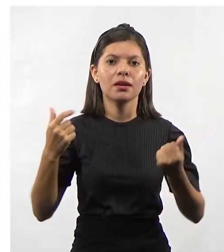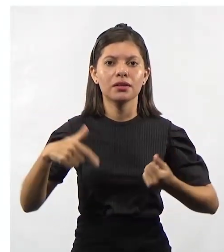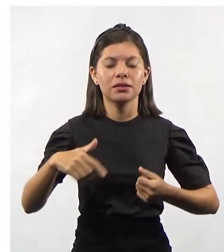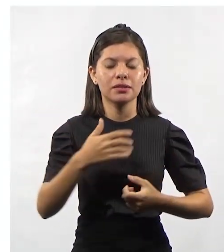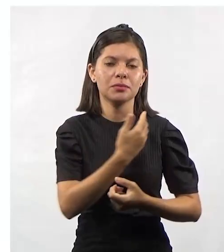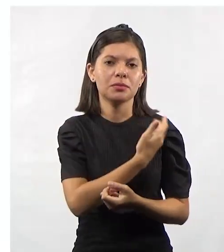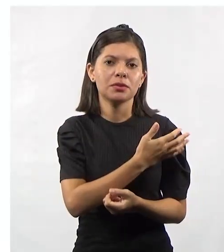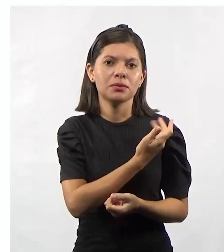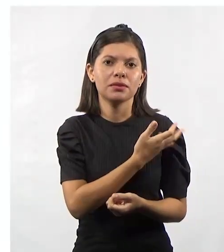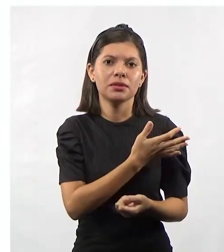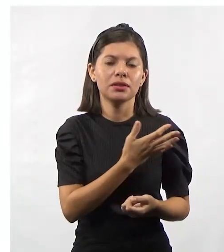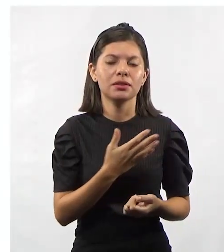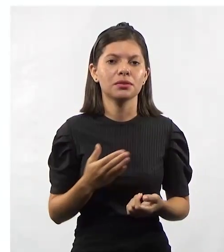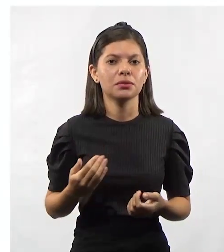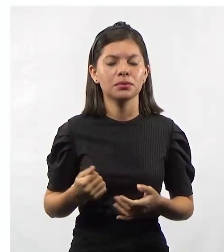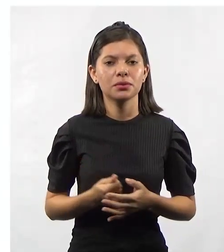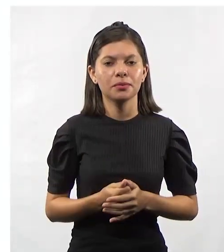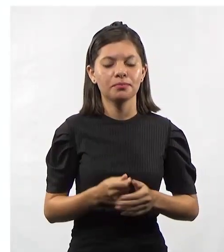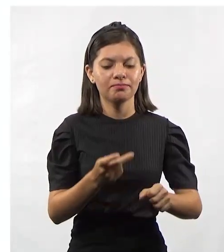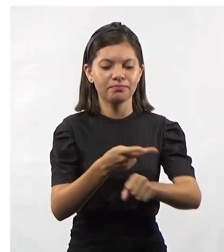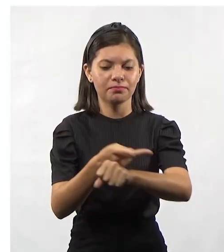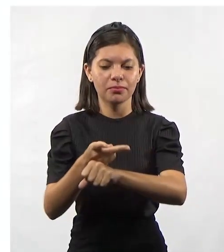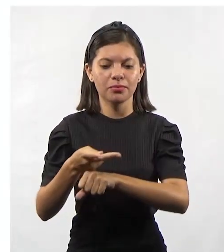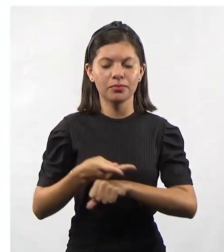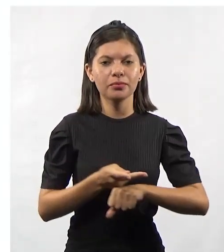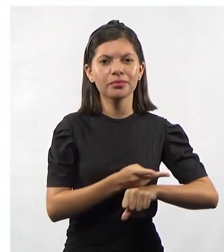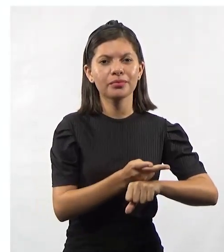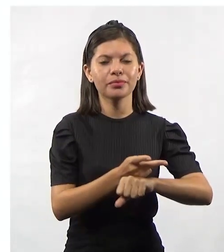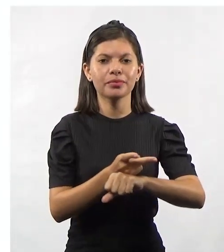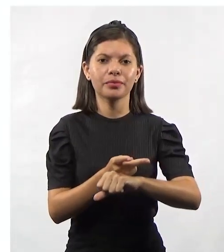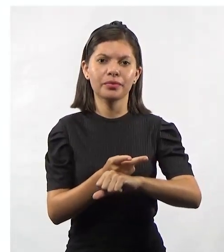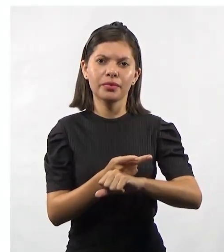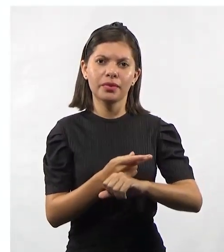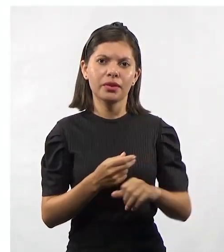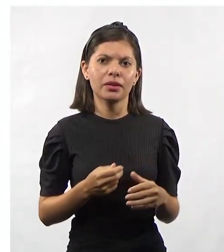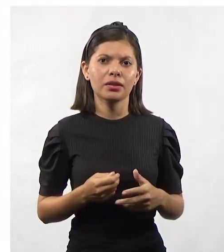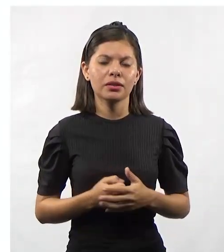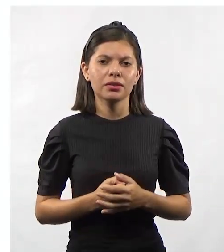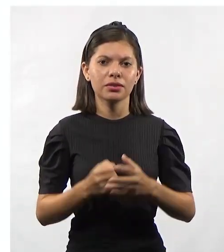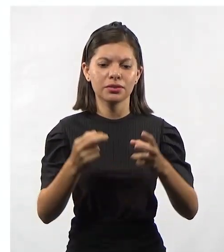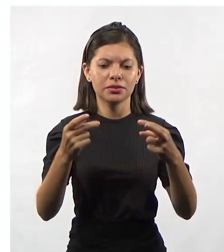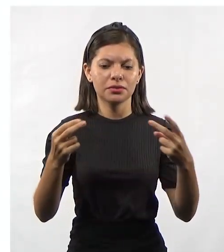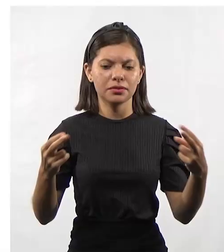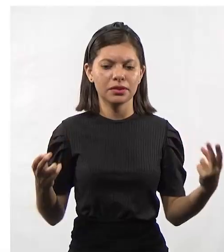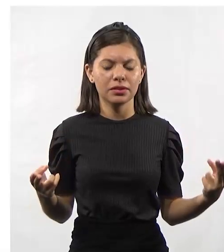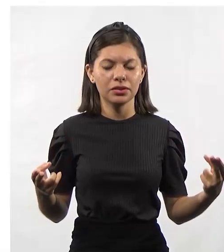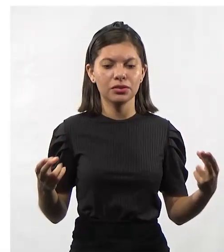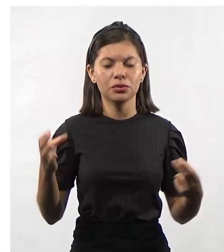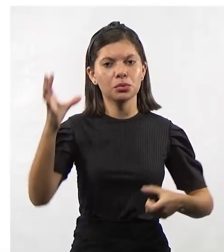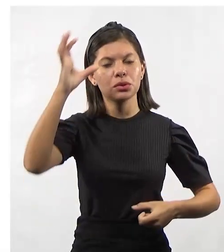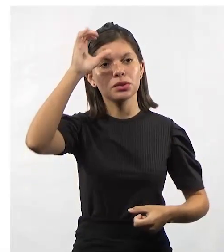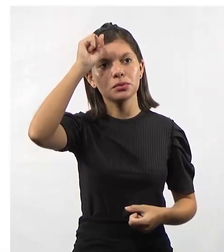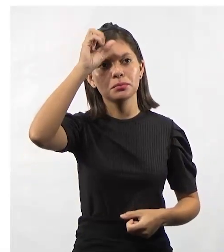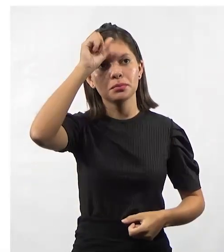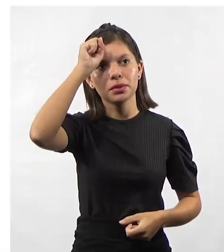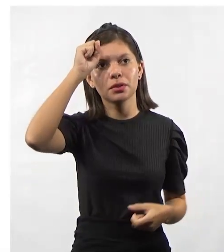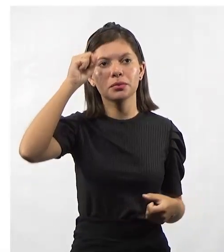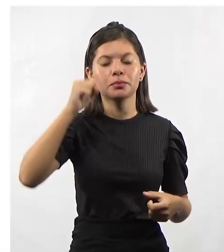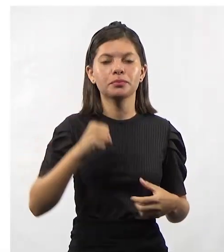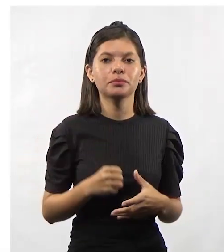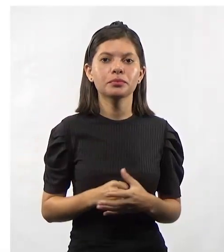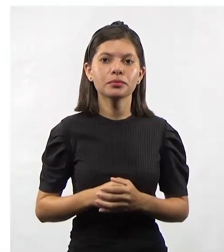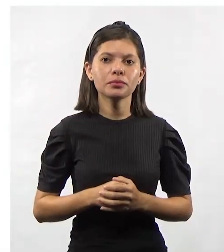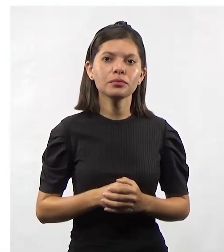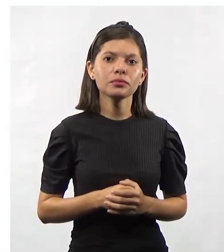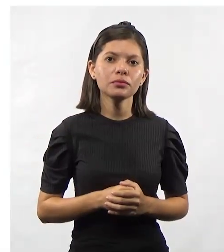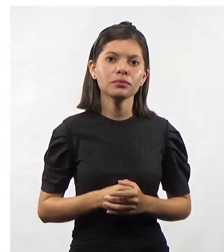né, com esses preconceitos e buscar aí formas de aprendizagens, conhecimento, né, que a proposta